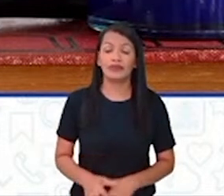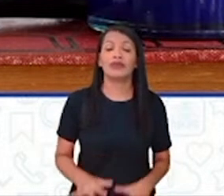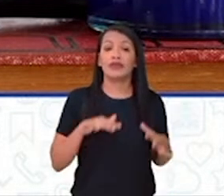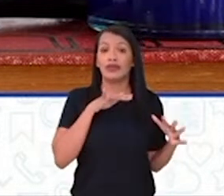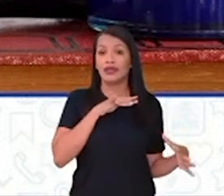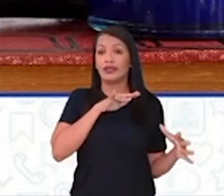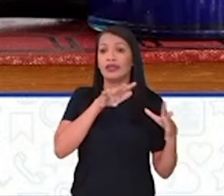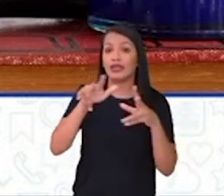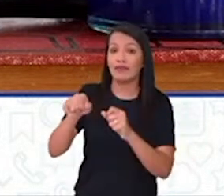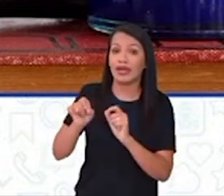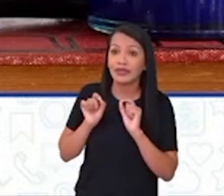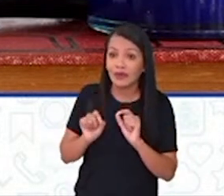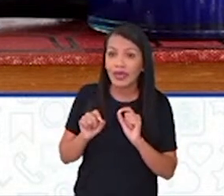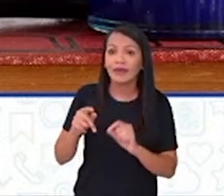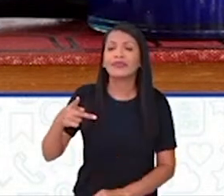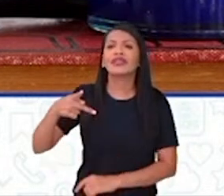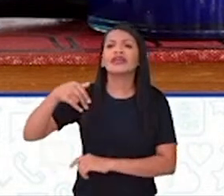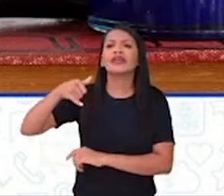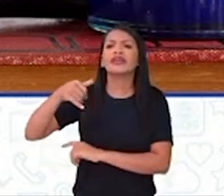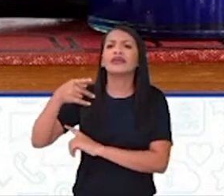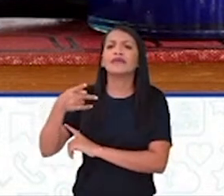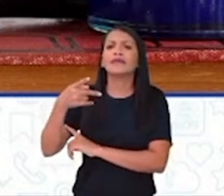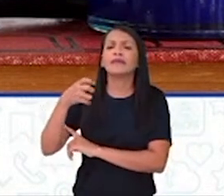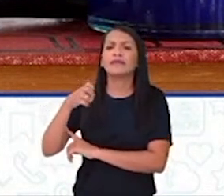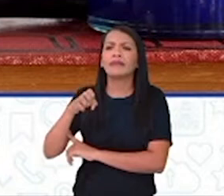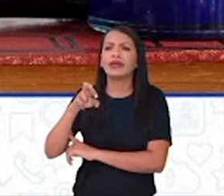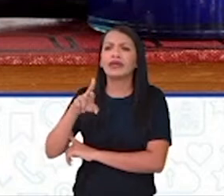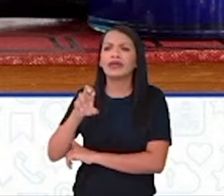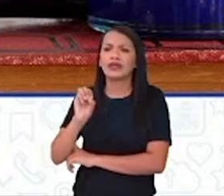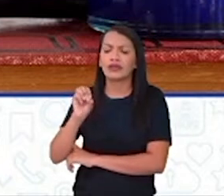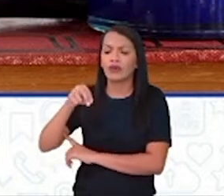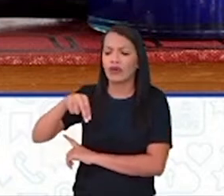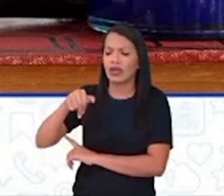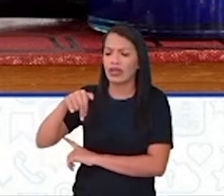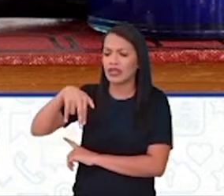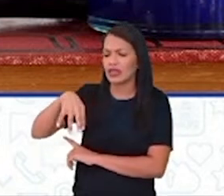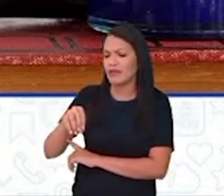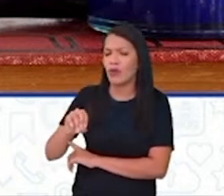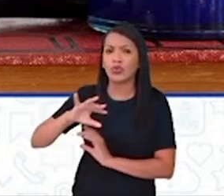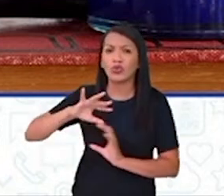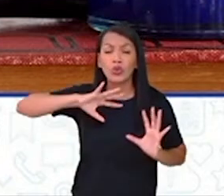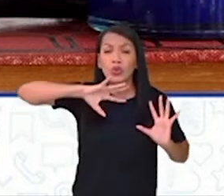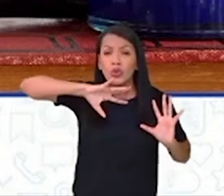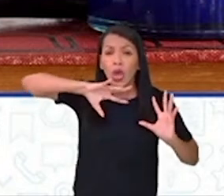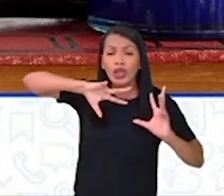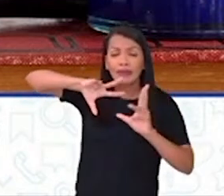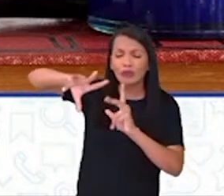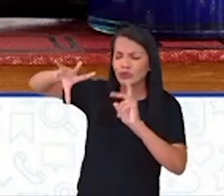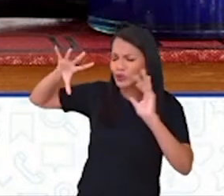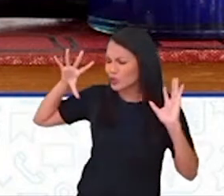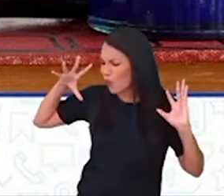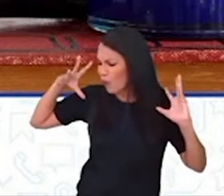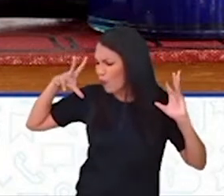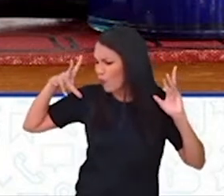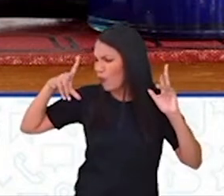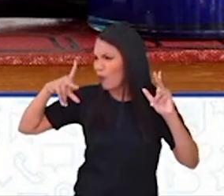hiperônimo, ou seja, designa de maneira geral cachorros, cavalos, gato, abelha, que mais?